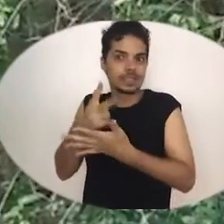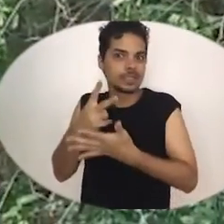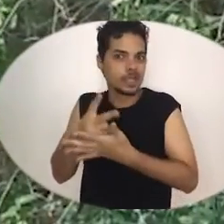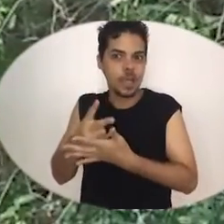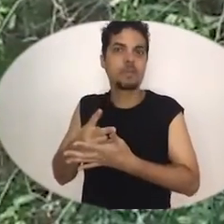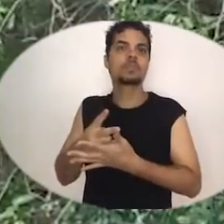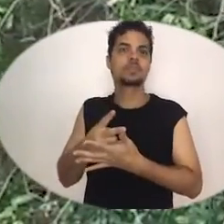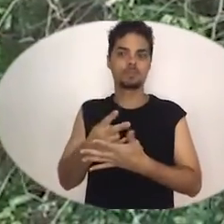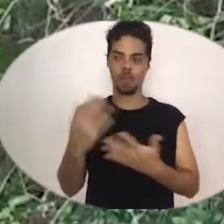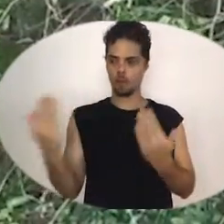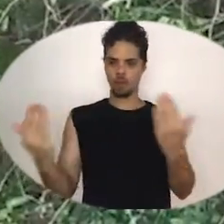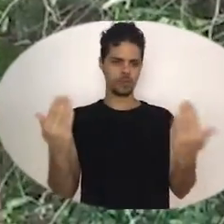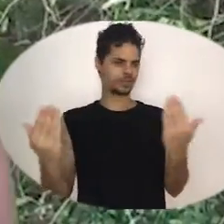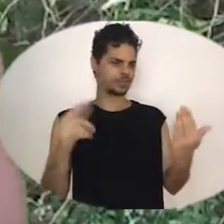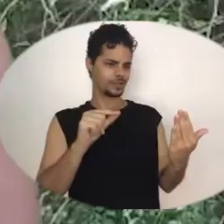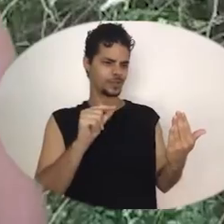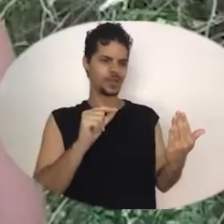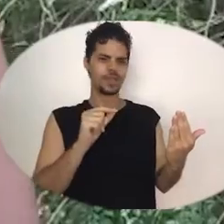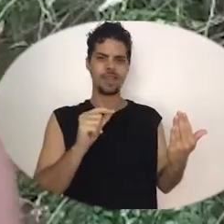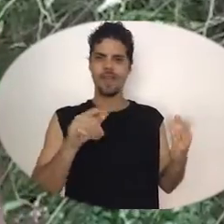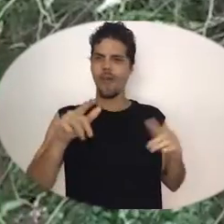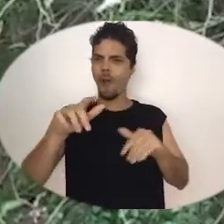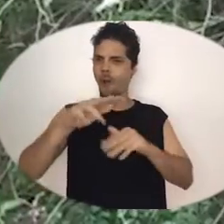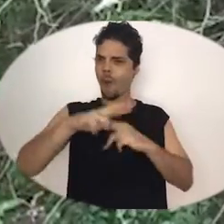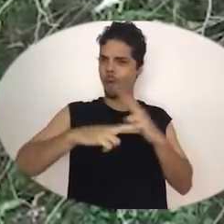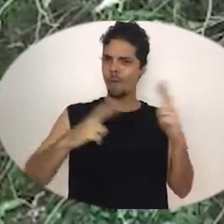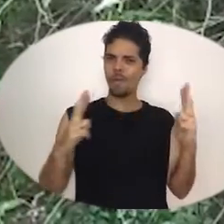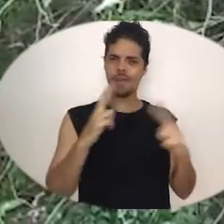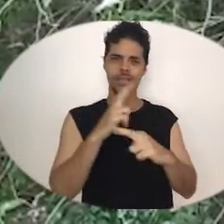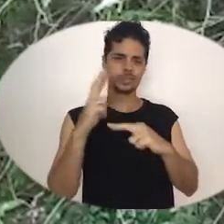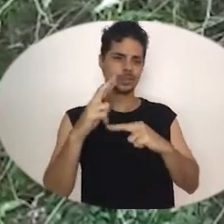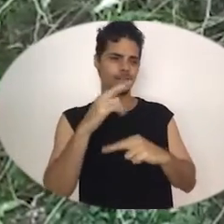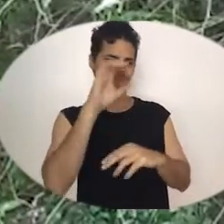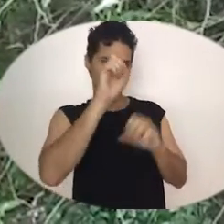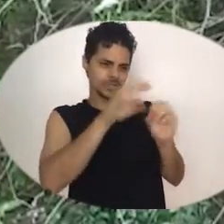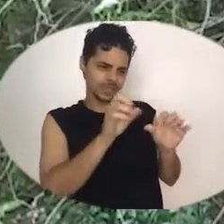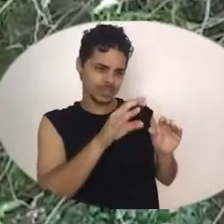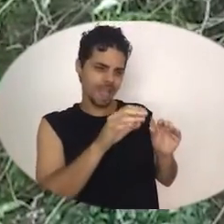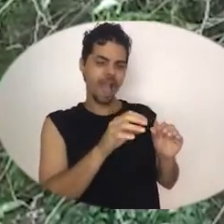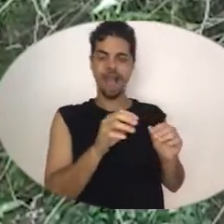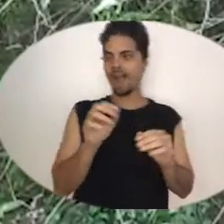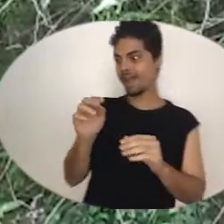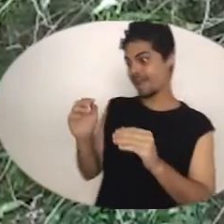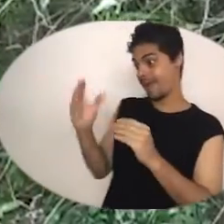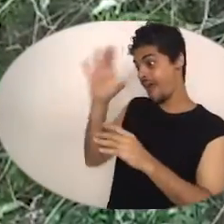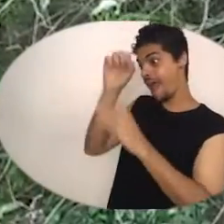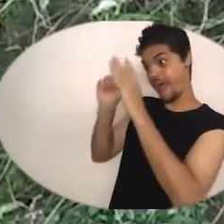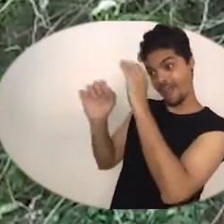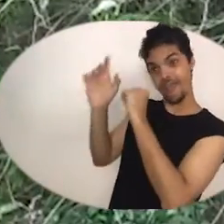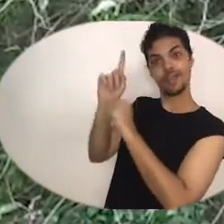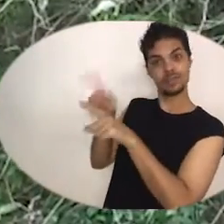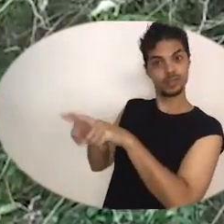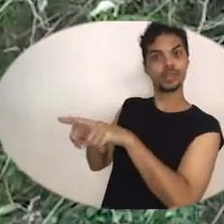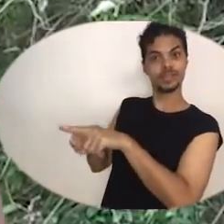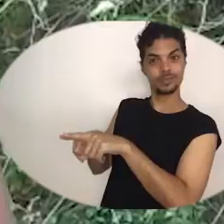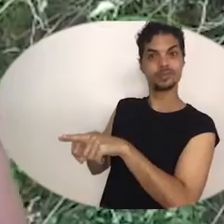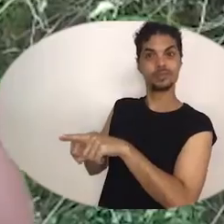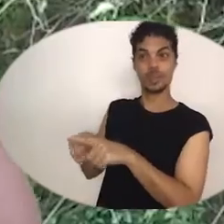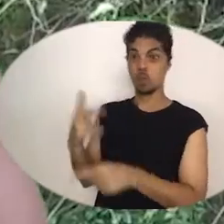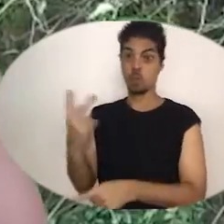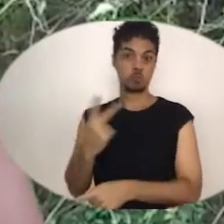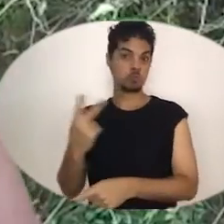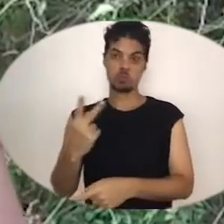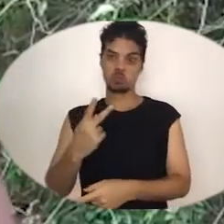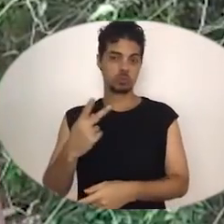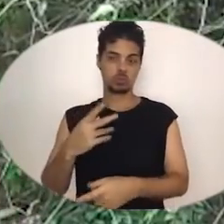e o aprender. Ser professora é entender que conhecimento pode ser científico ou popular, e ambos